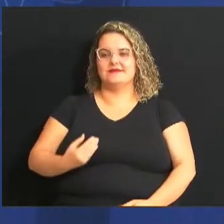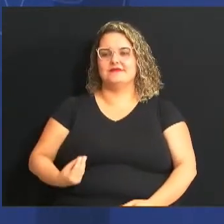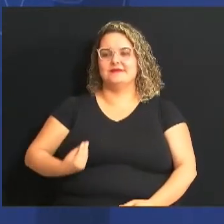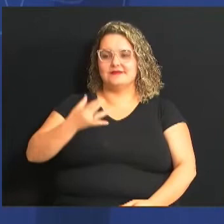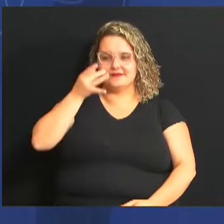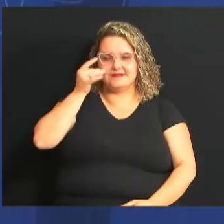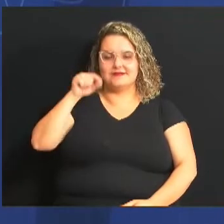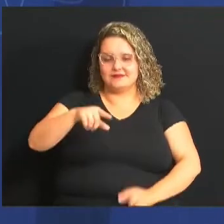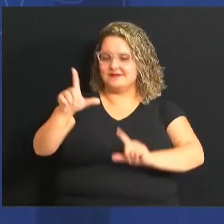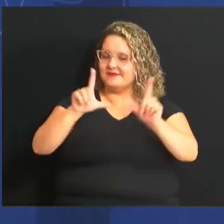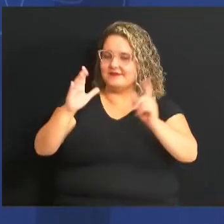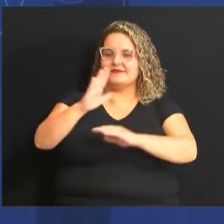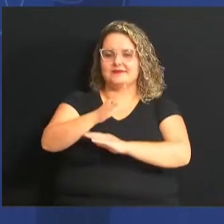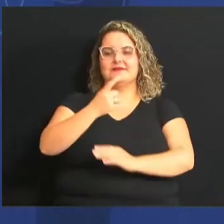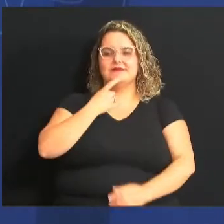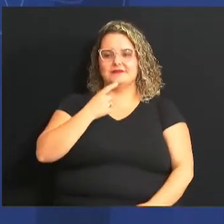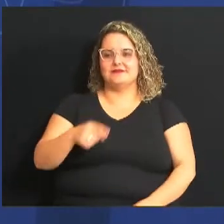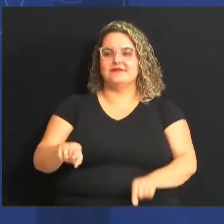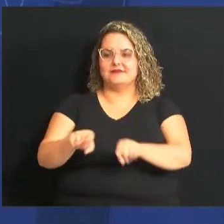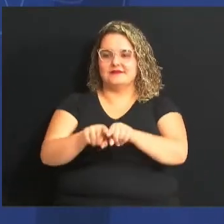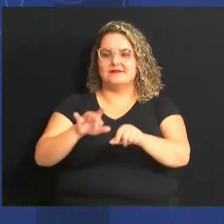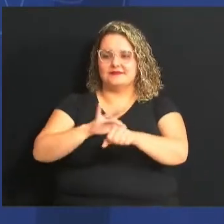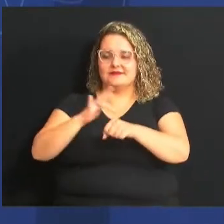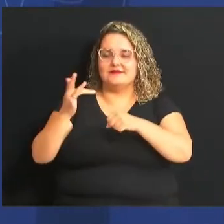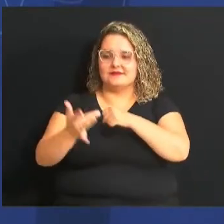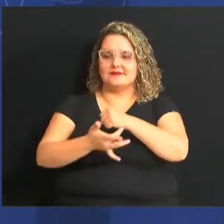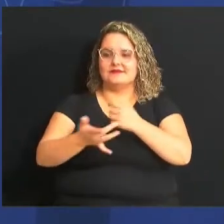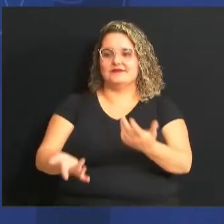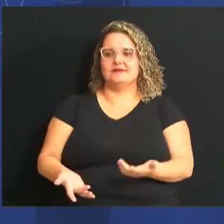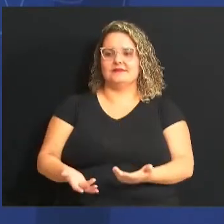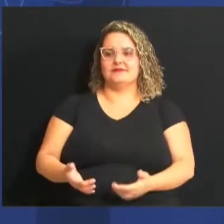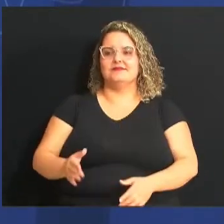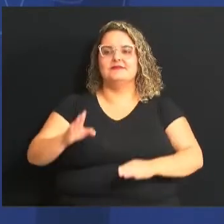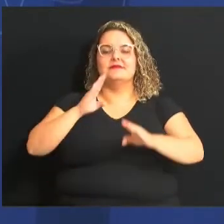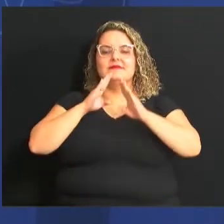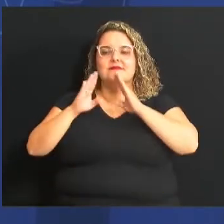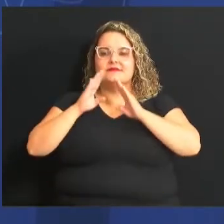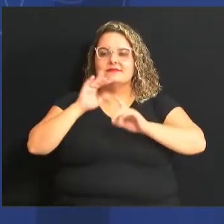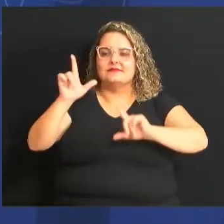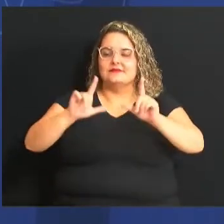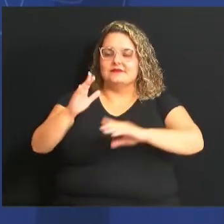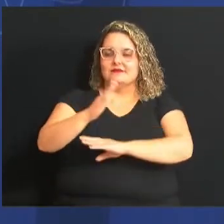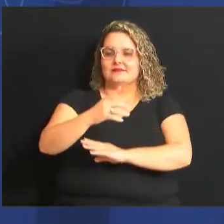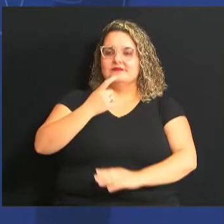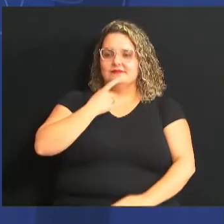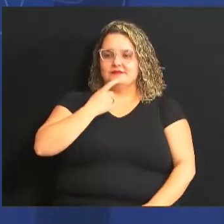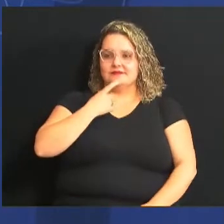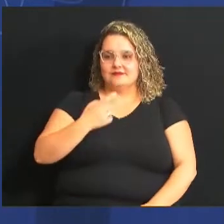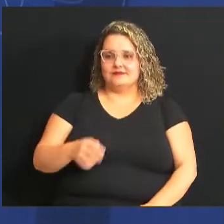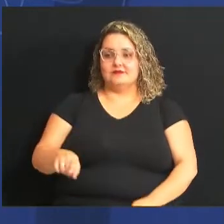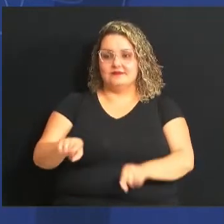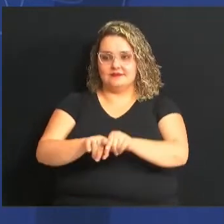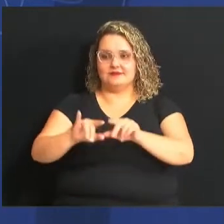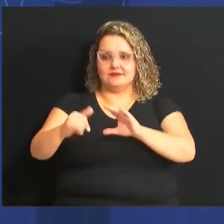pela tela da TV Câmara e também por meio das nossas redes sociais, no Facebook da TV Câmara Campinas e também no YouTube. Então, se tem alguma dúvida